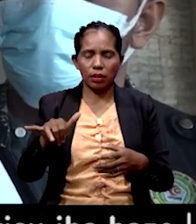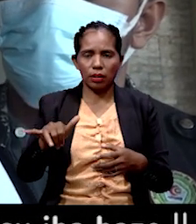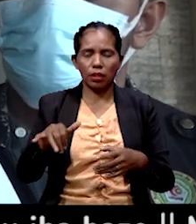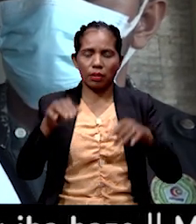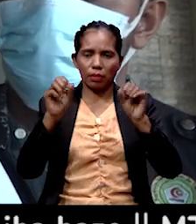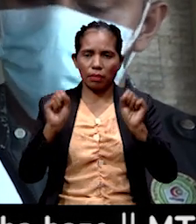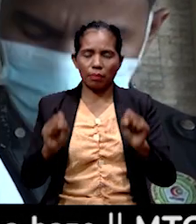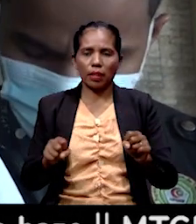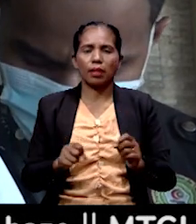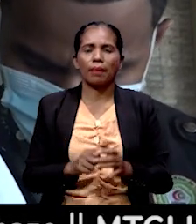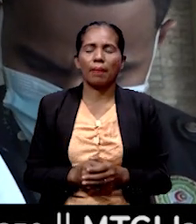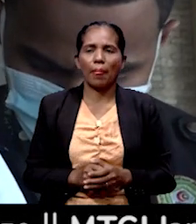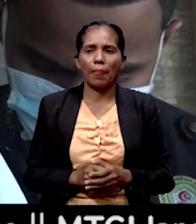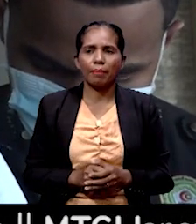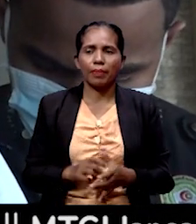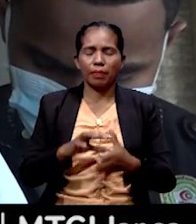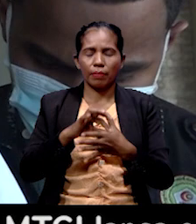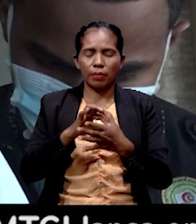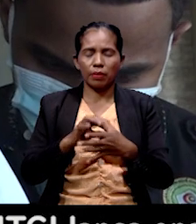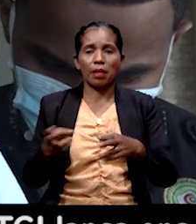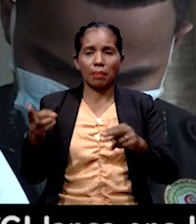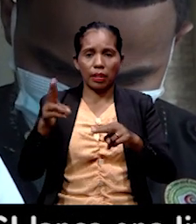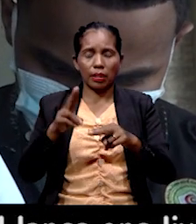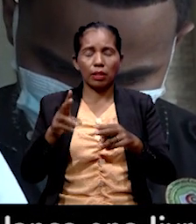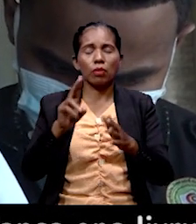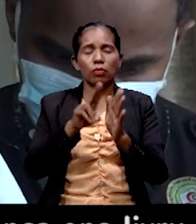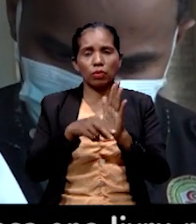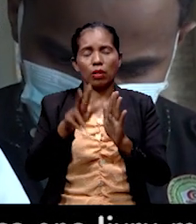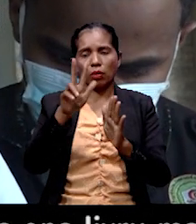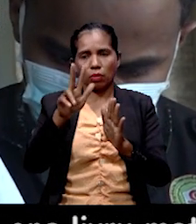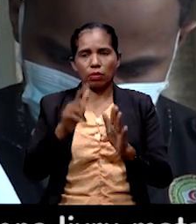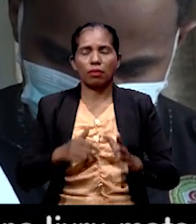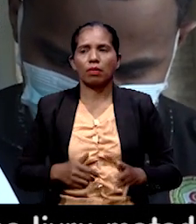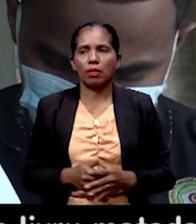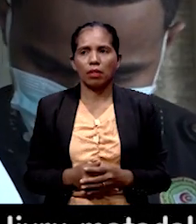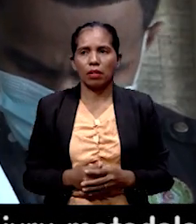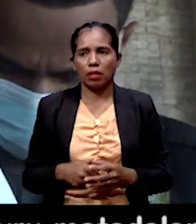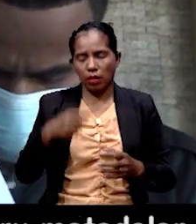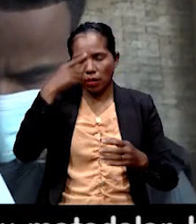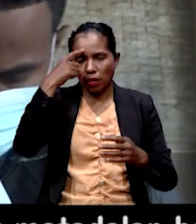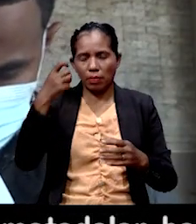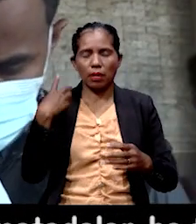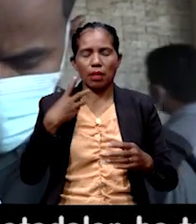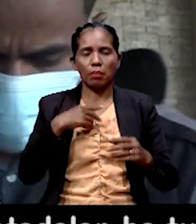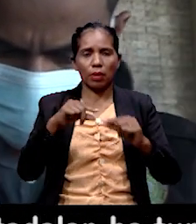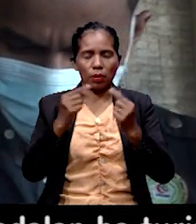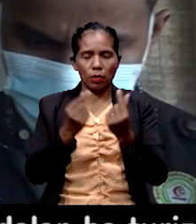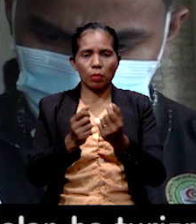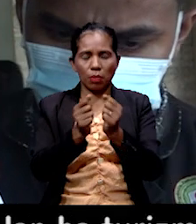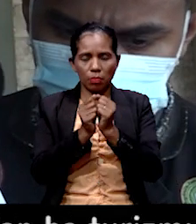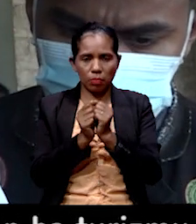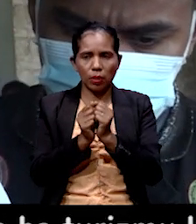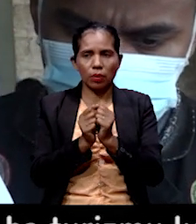bele ayam potong bele stende tanto fulantolu. Tambane mak ami ekipa mai hamutu ko